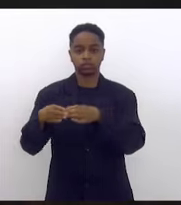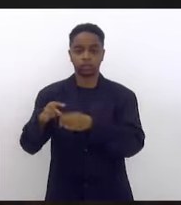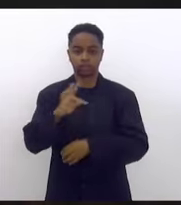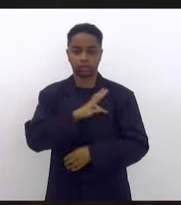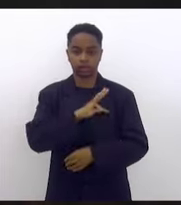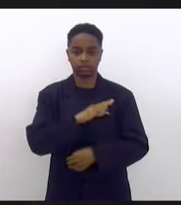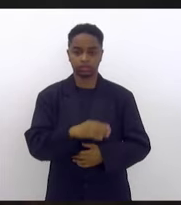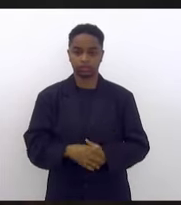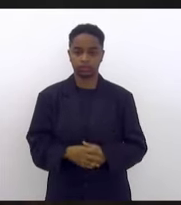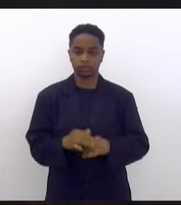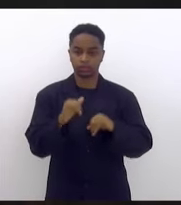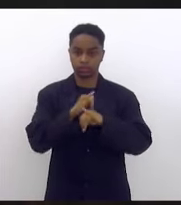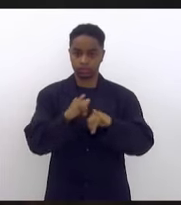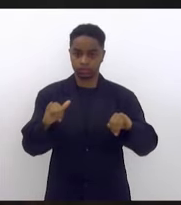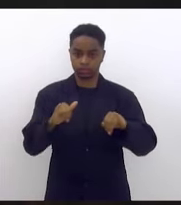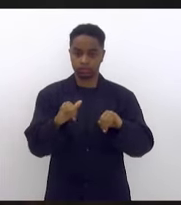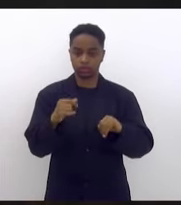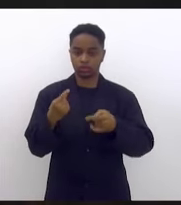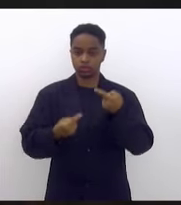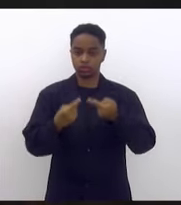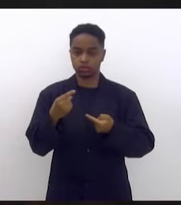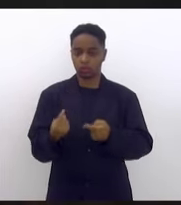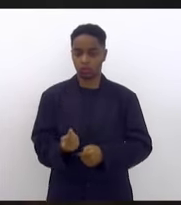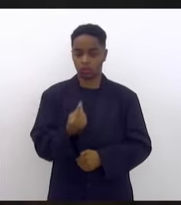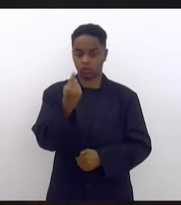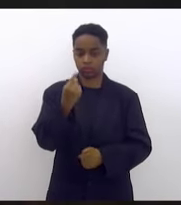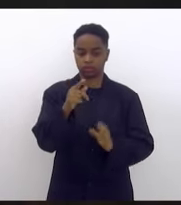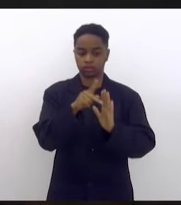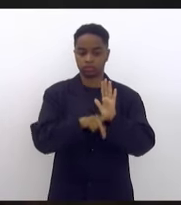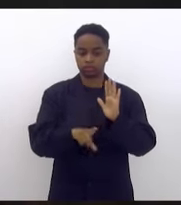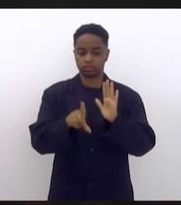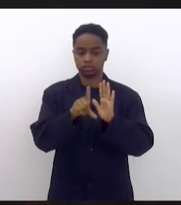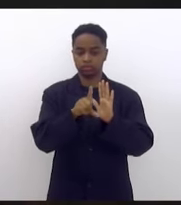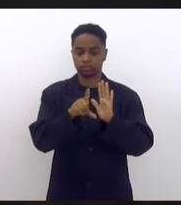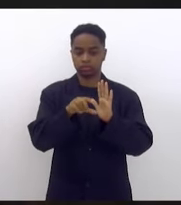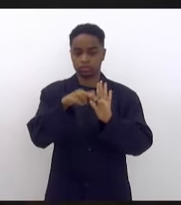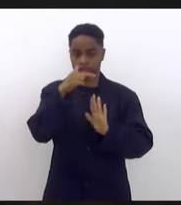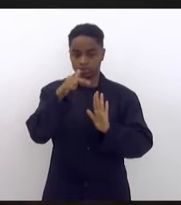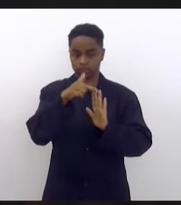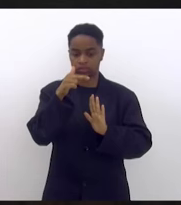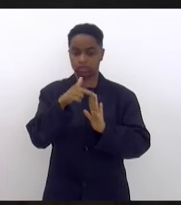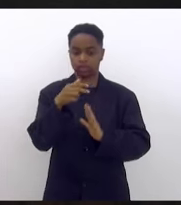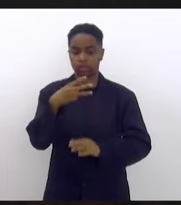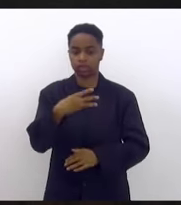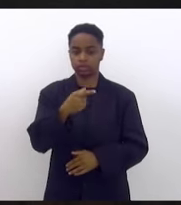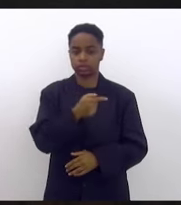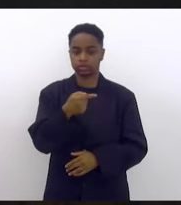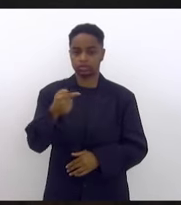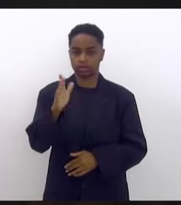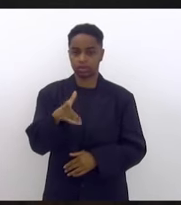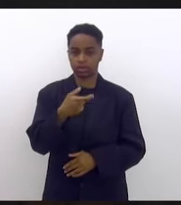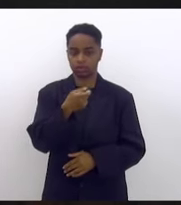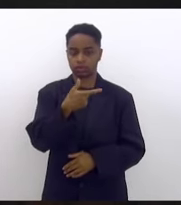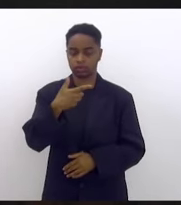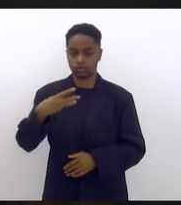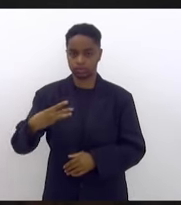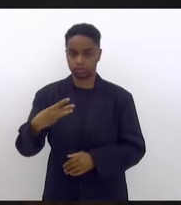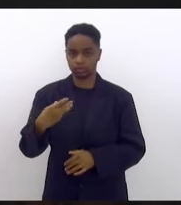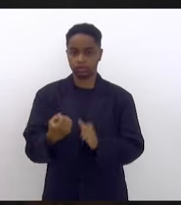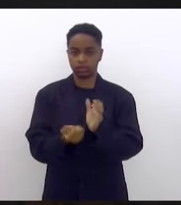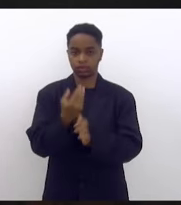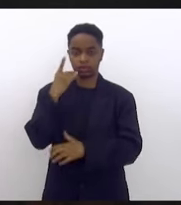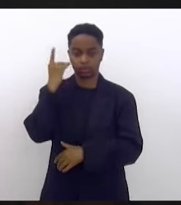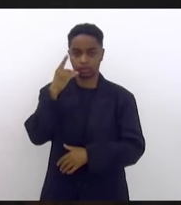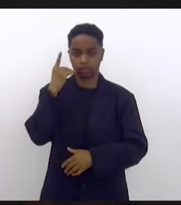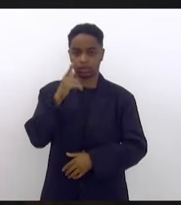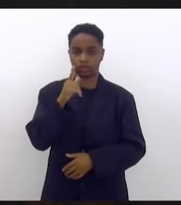técnicas. Anuncio, em discussão única, projeto de resolução número 377/2023, de autoria do